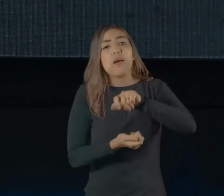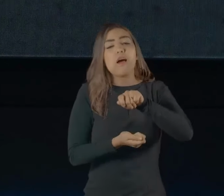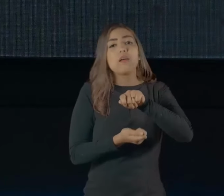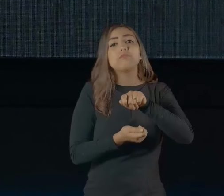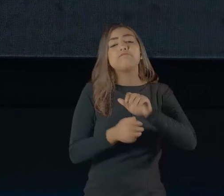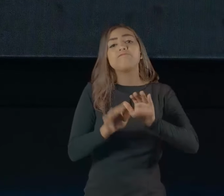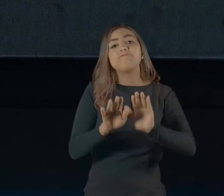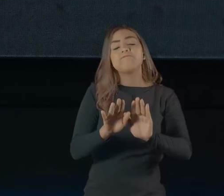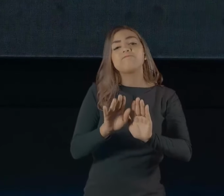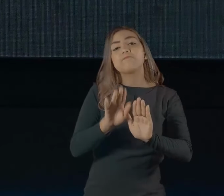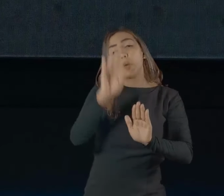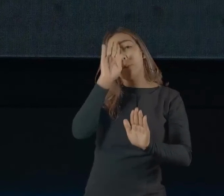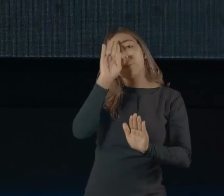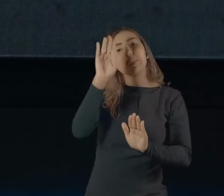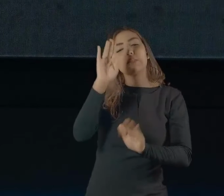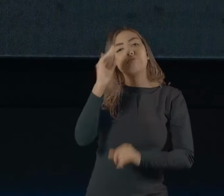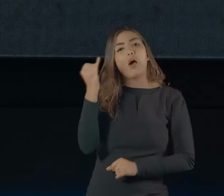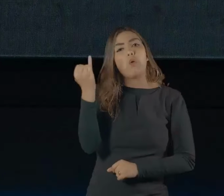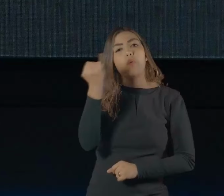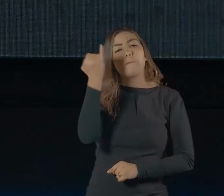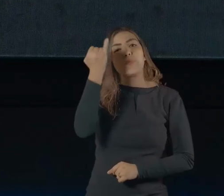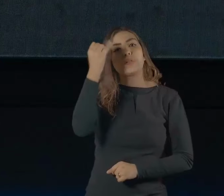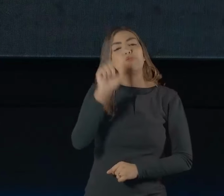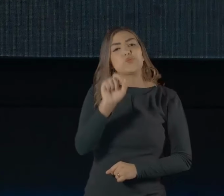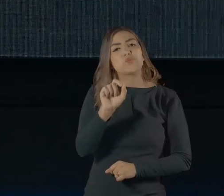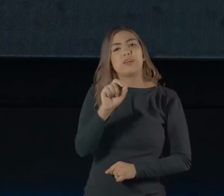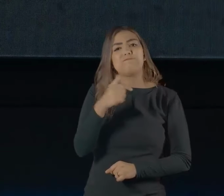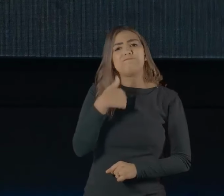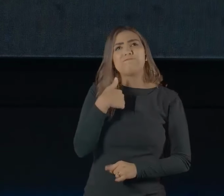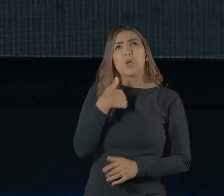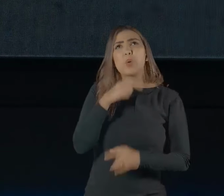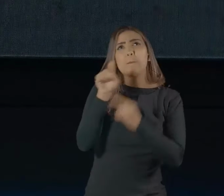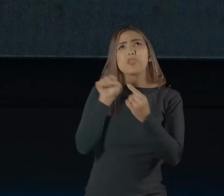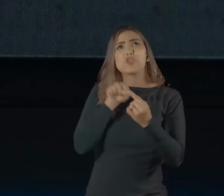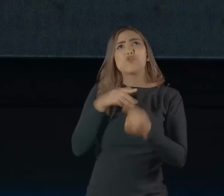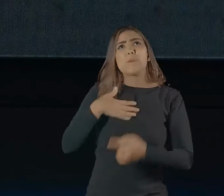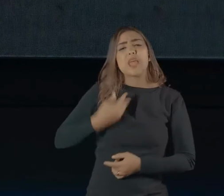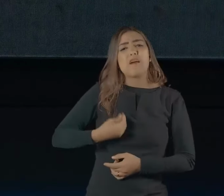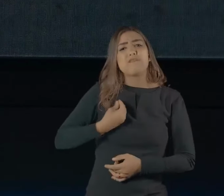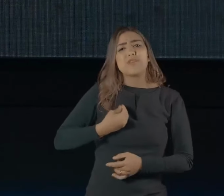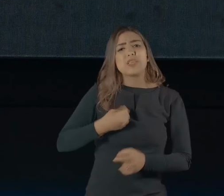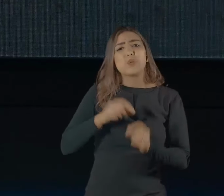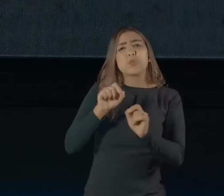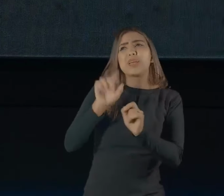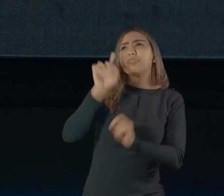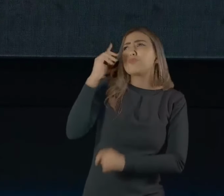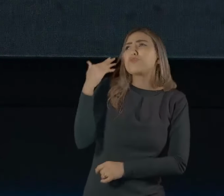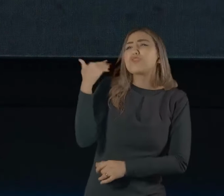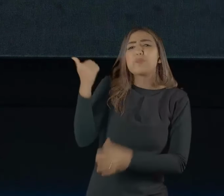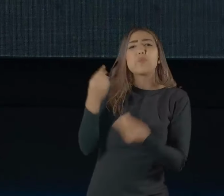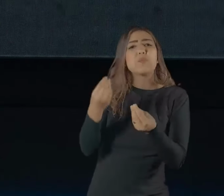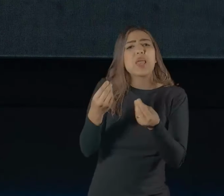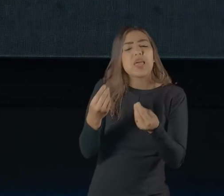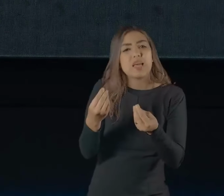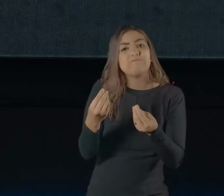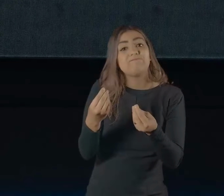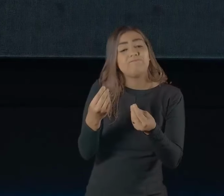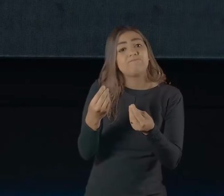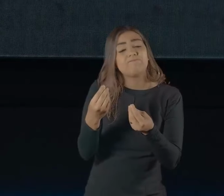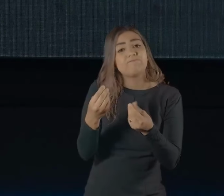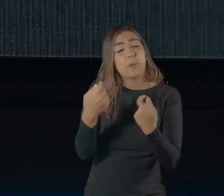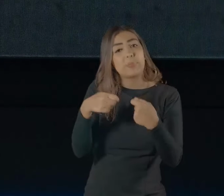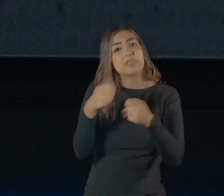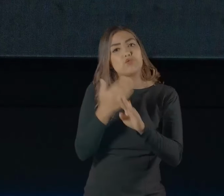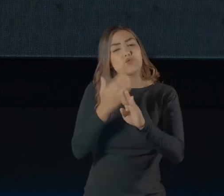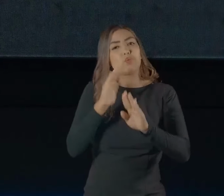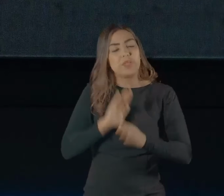você descobrir qual é o seu chamado. Porque quando você está no seu ambiente, quando você